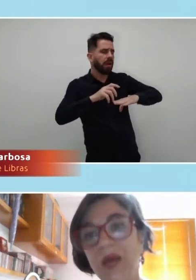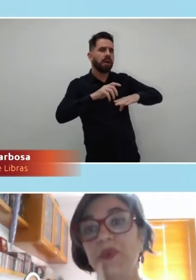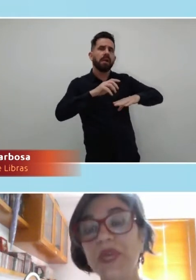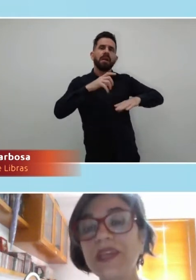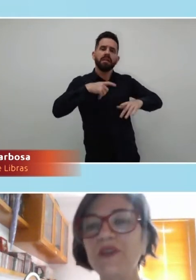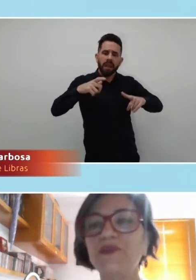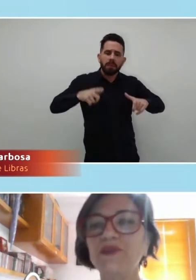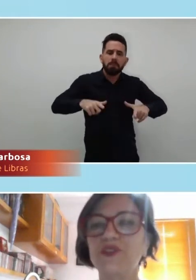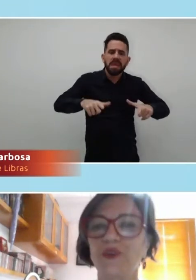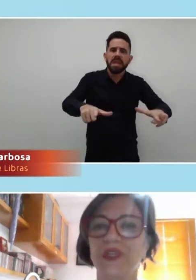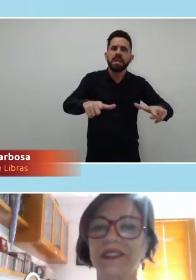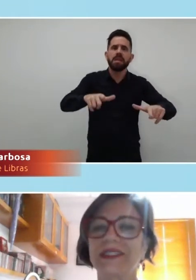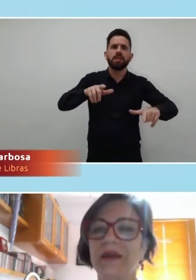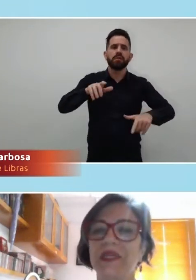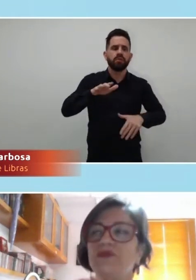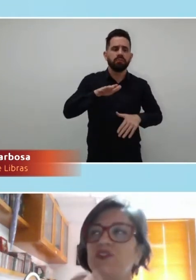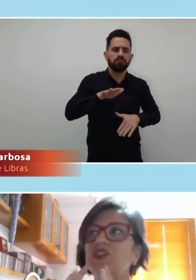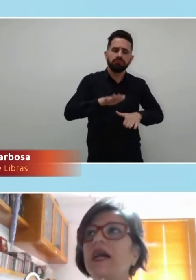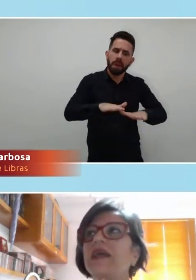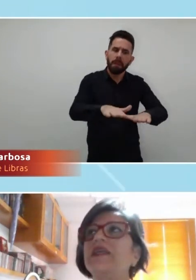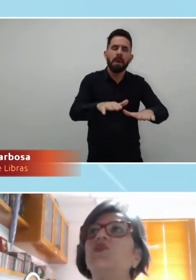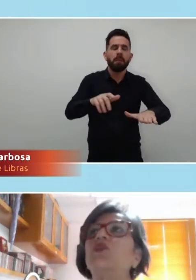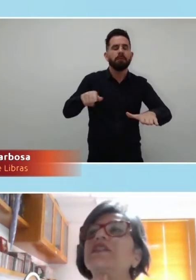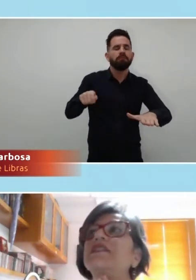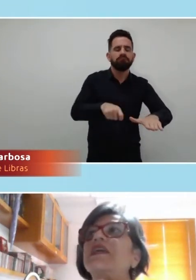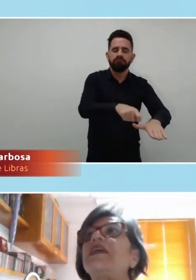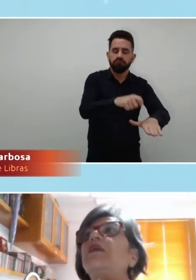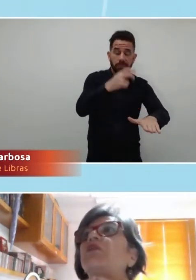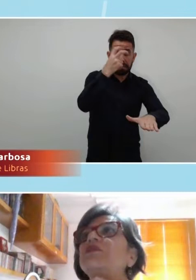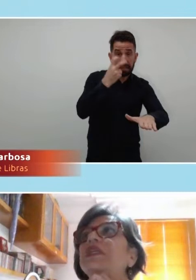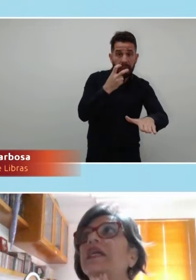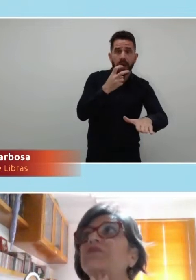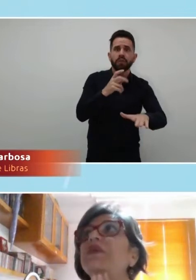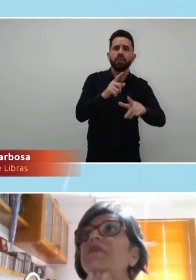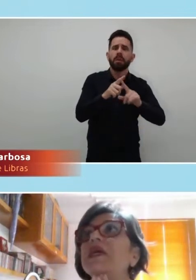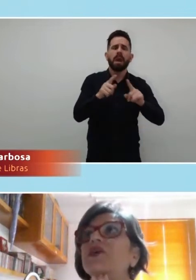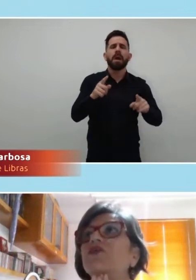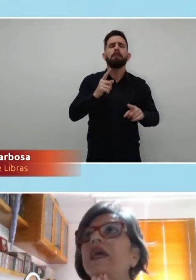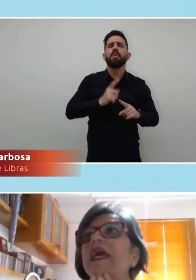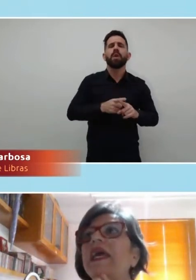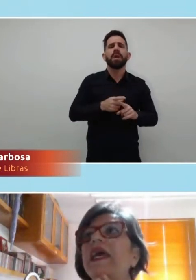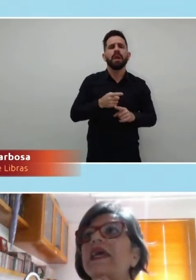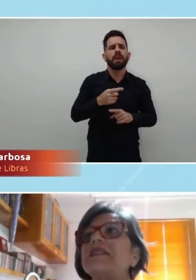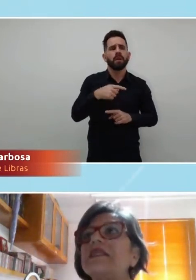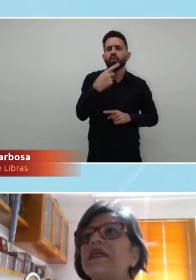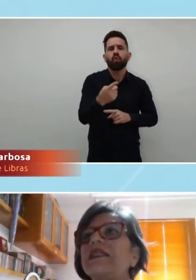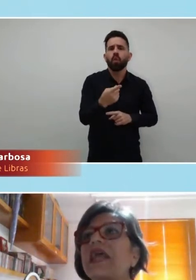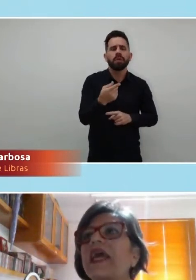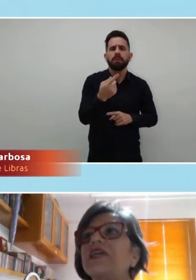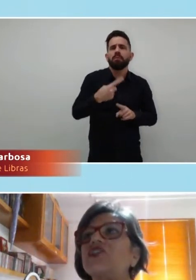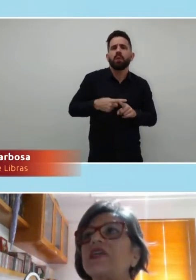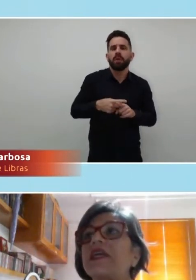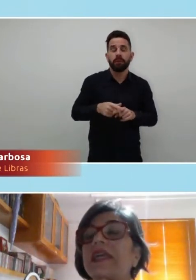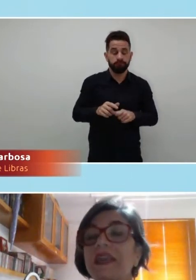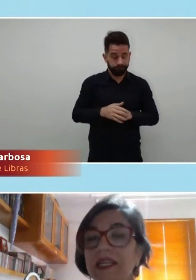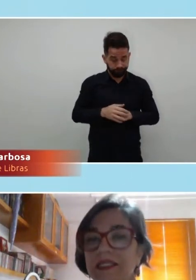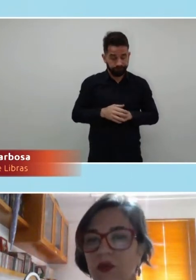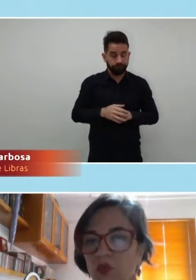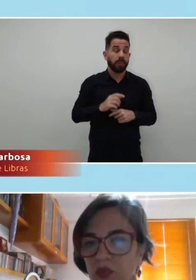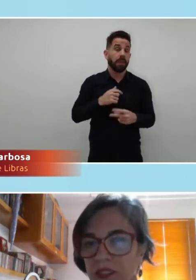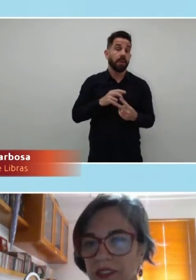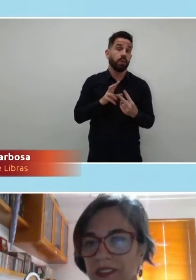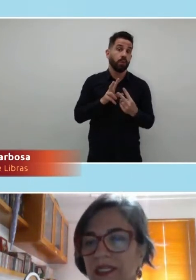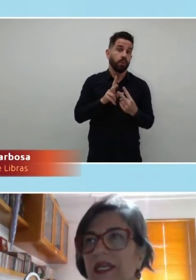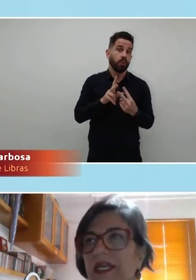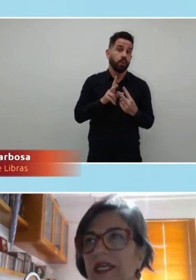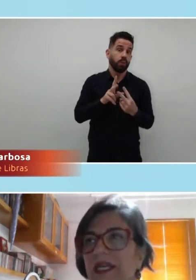Por que não funciona, Camila? Eu vou te dar aqui duas possibilidades. Primeiro, é essa ideia de que quem